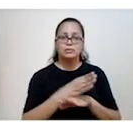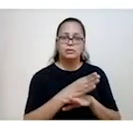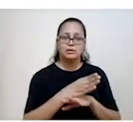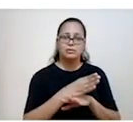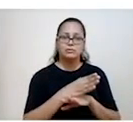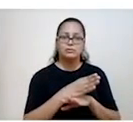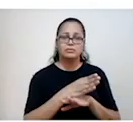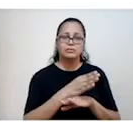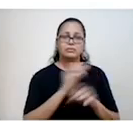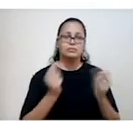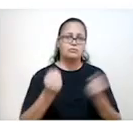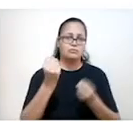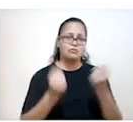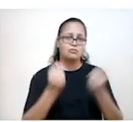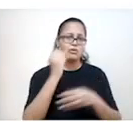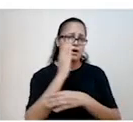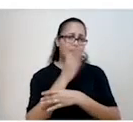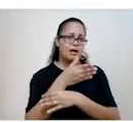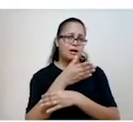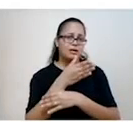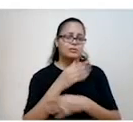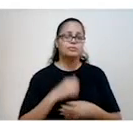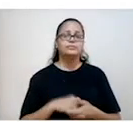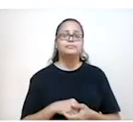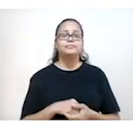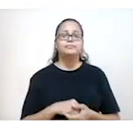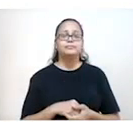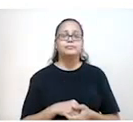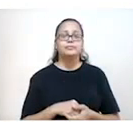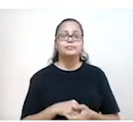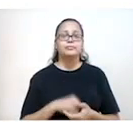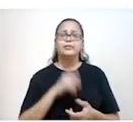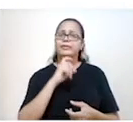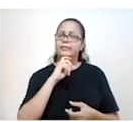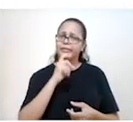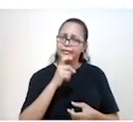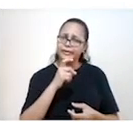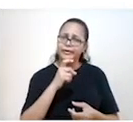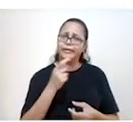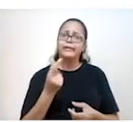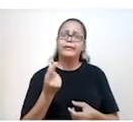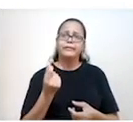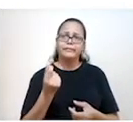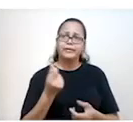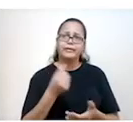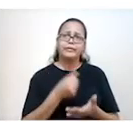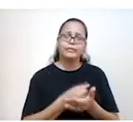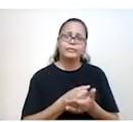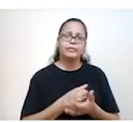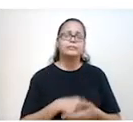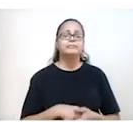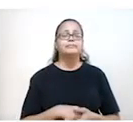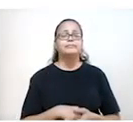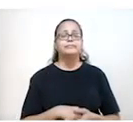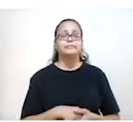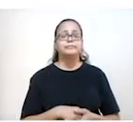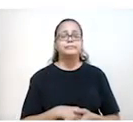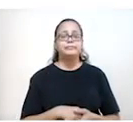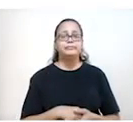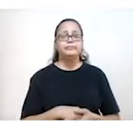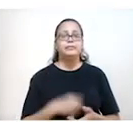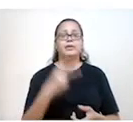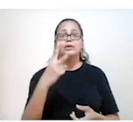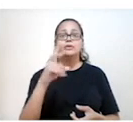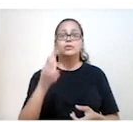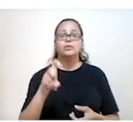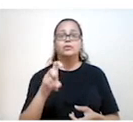5,50. Tá? Na vida real, claro que ninguém vai cobrar se você entrar e sair. Não é? Bom, aqui é 2,50